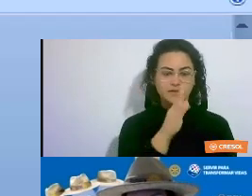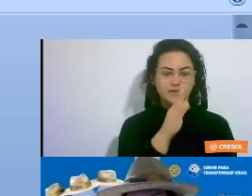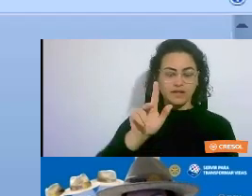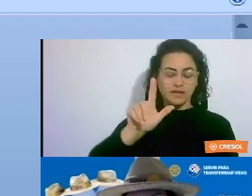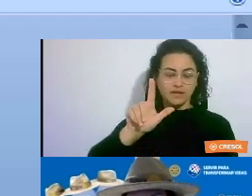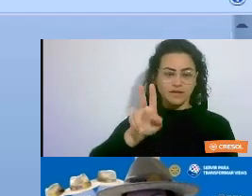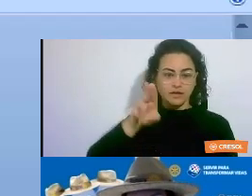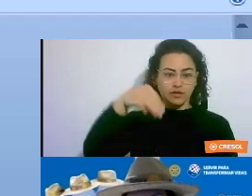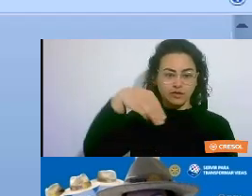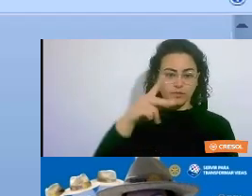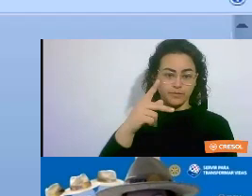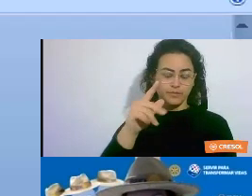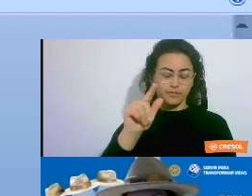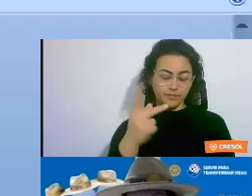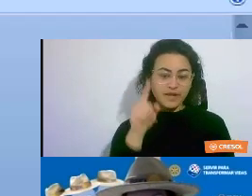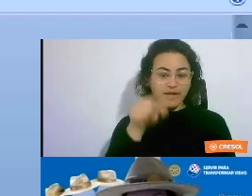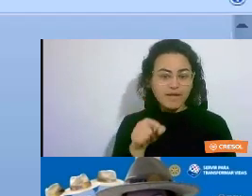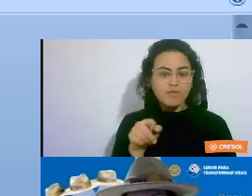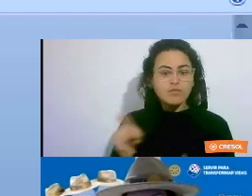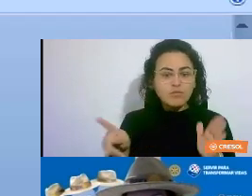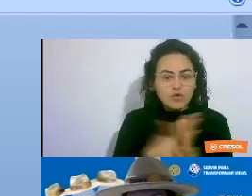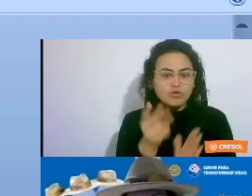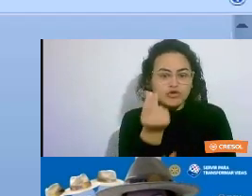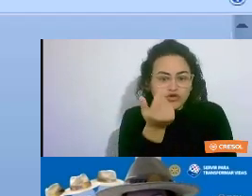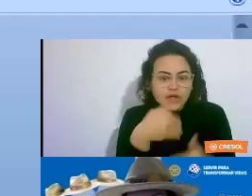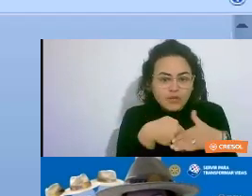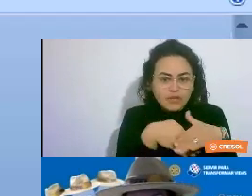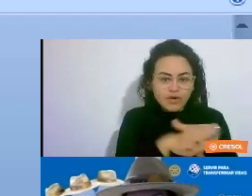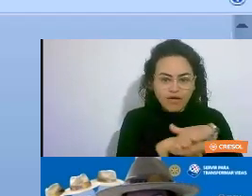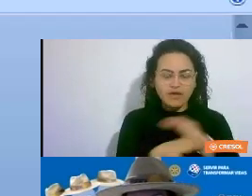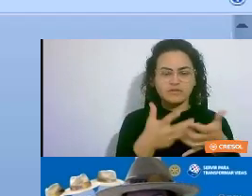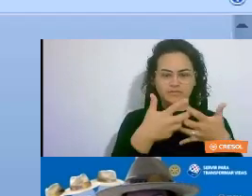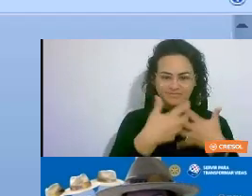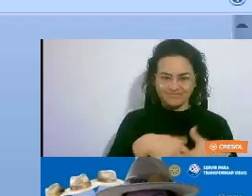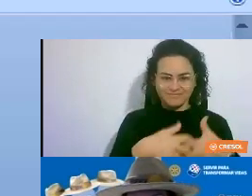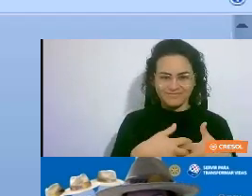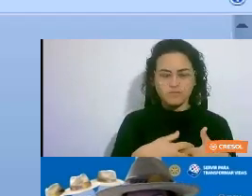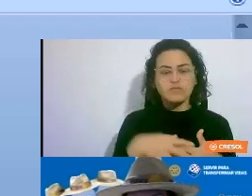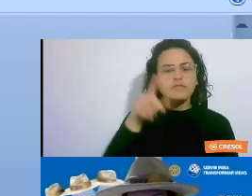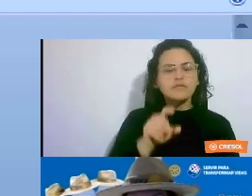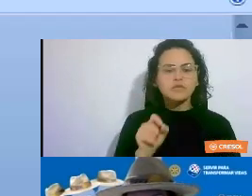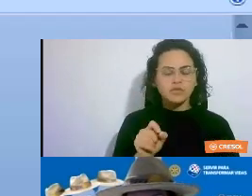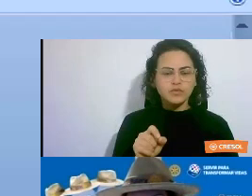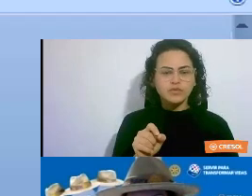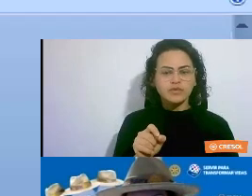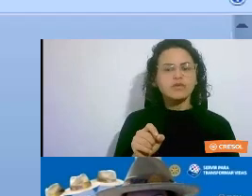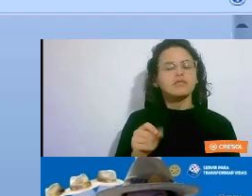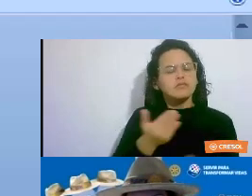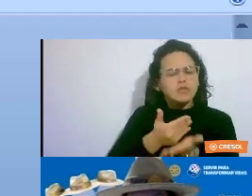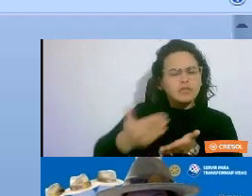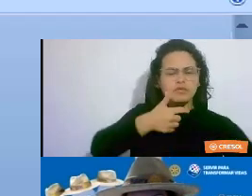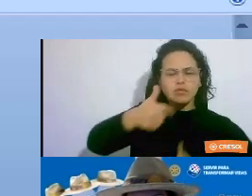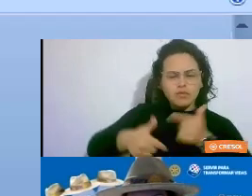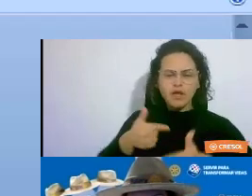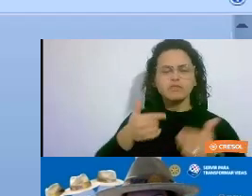então o fundo de dotação. E a partir desse momento, então, é que se inicia todo um trabalho de